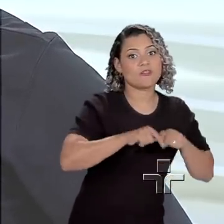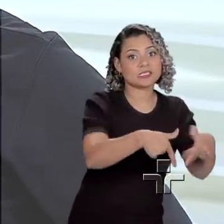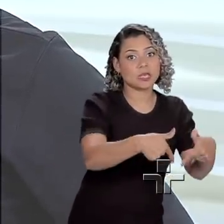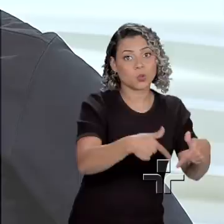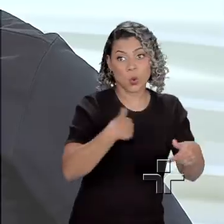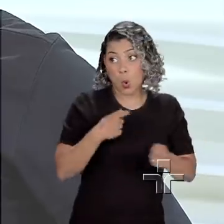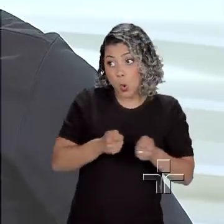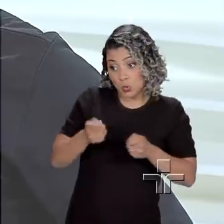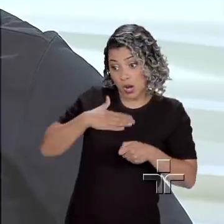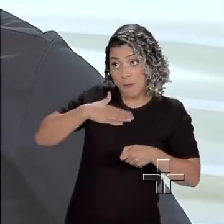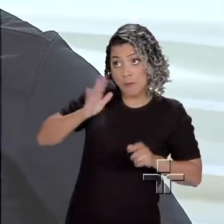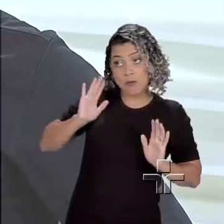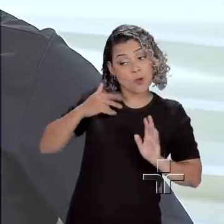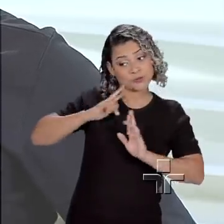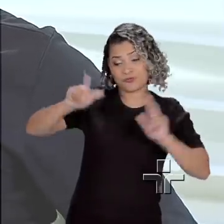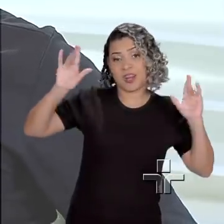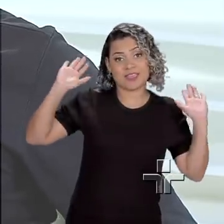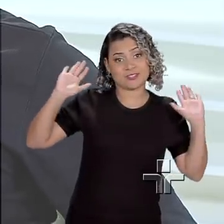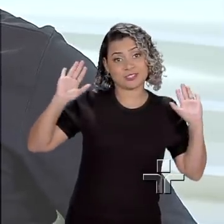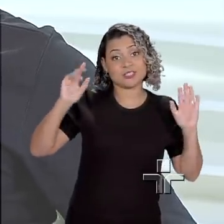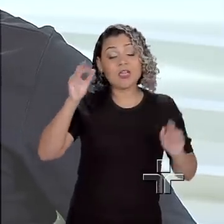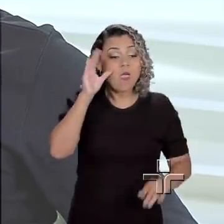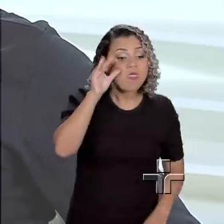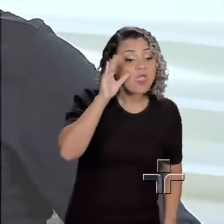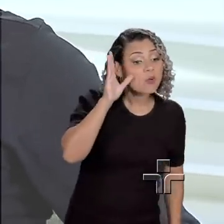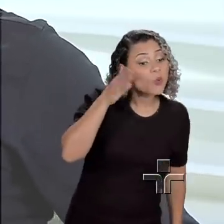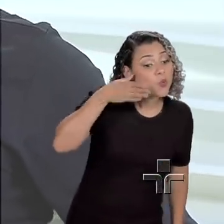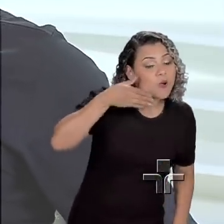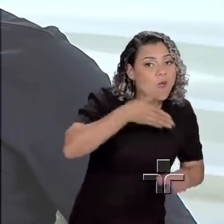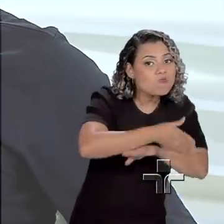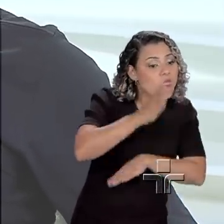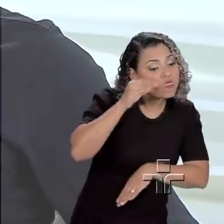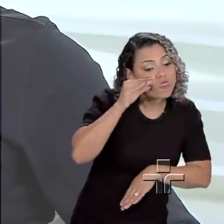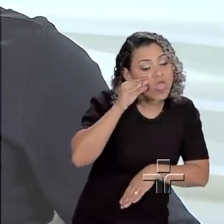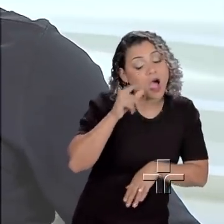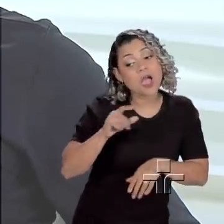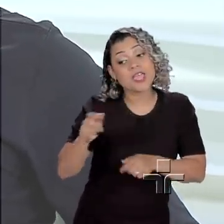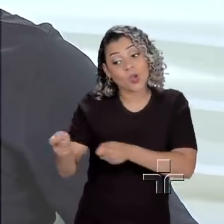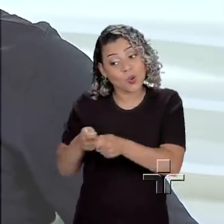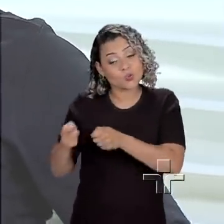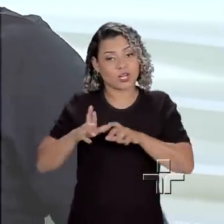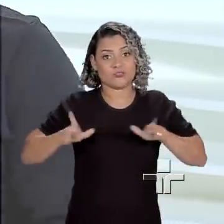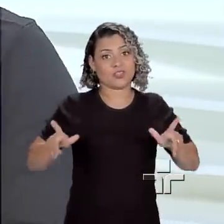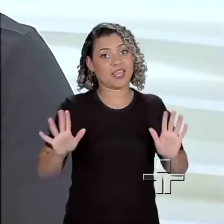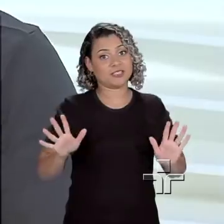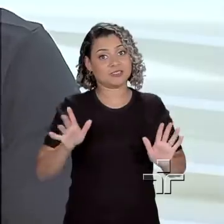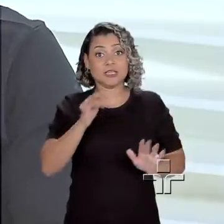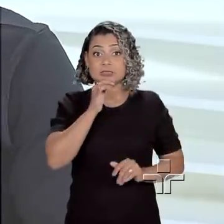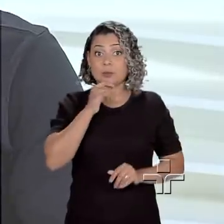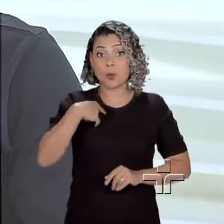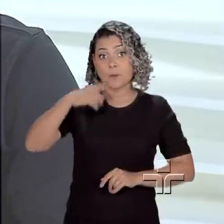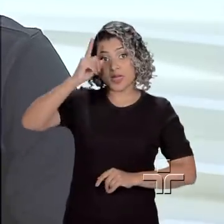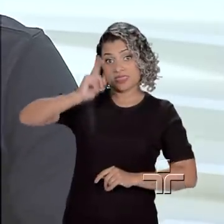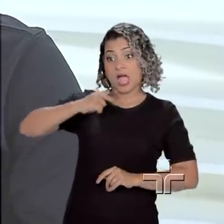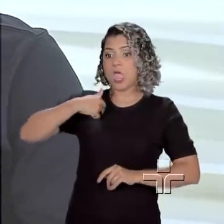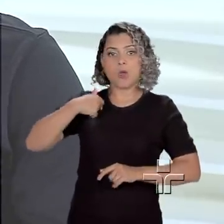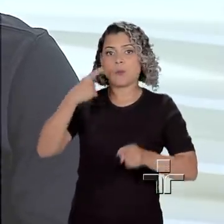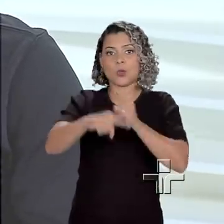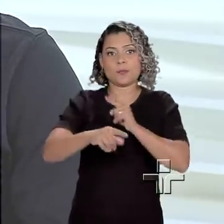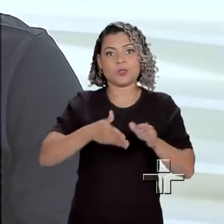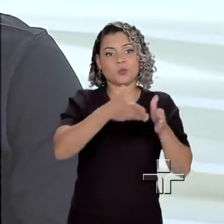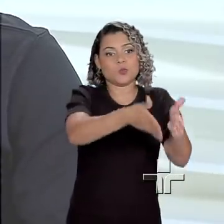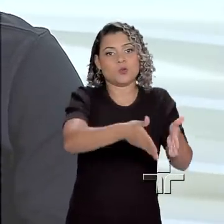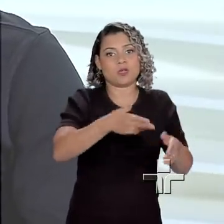de fato é outra, completamente diferente. Sim, sim. Não é de chegar e dizer, olha, eu lamento muito, mas você não vai para tal lugar. Veja um cenário, tem um